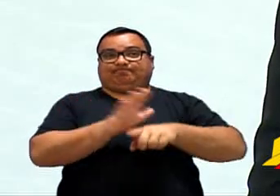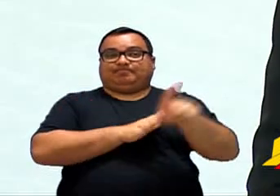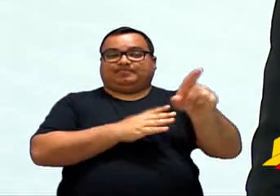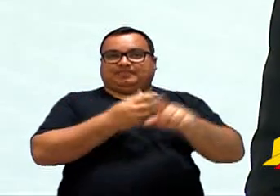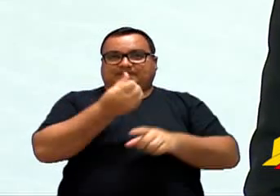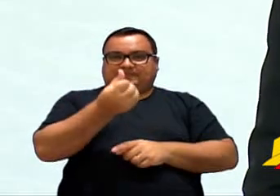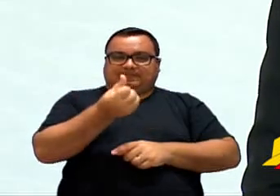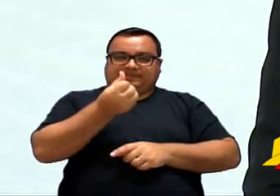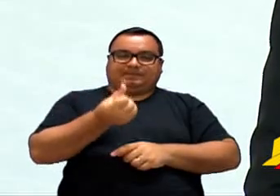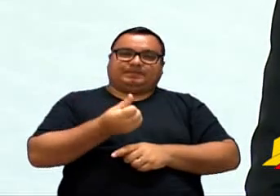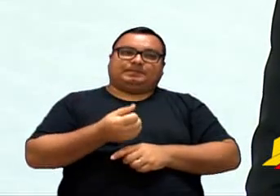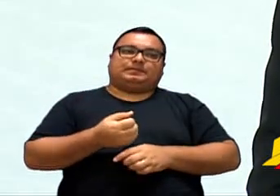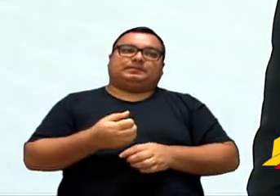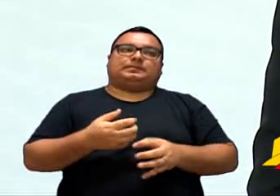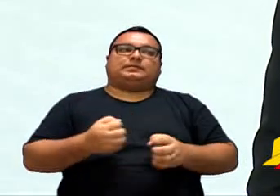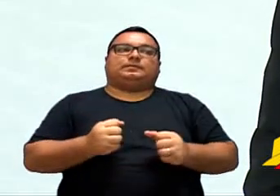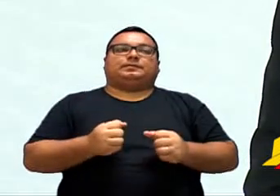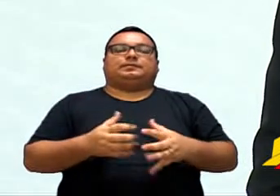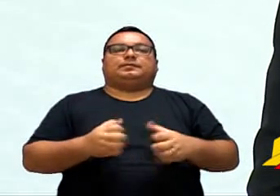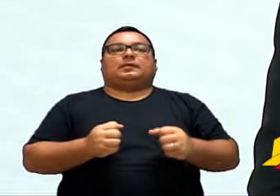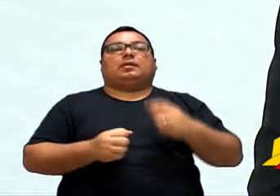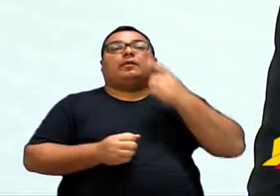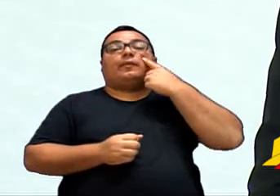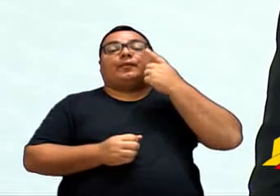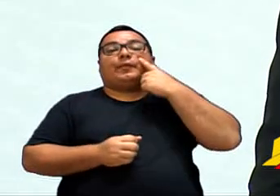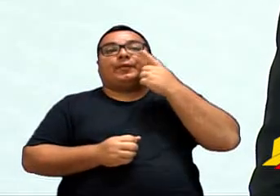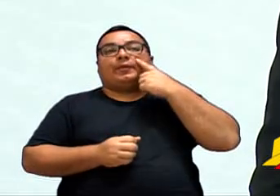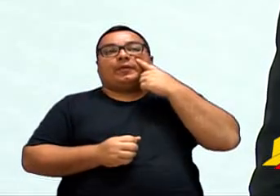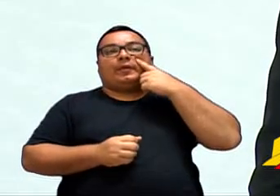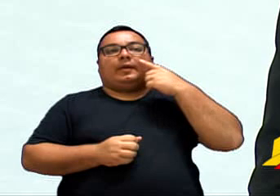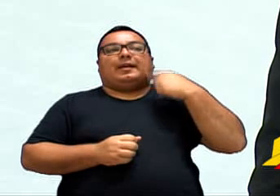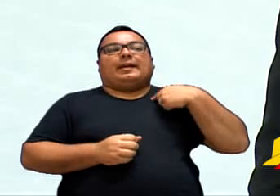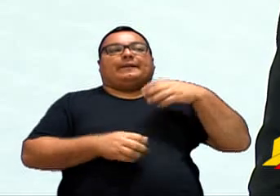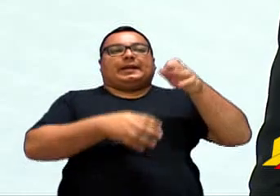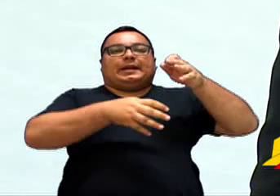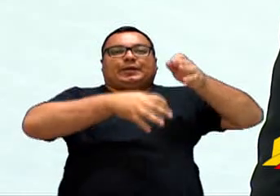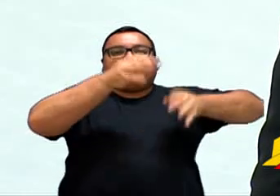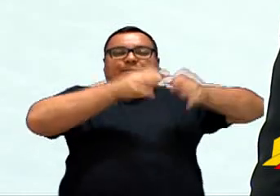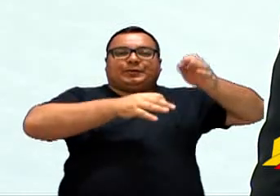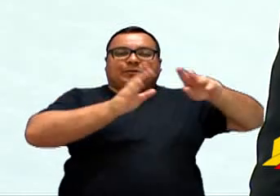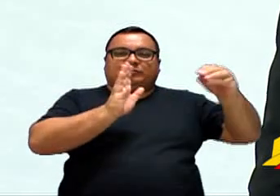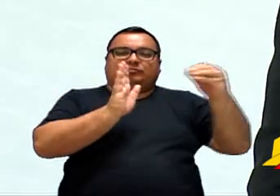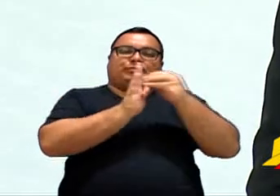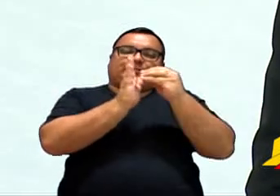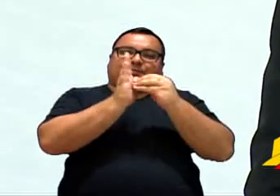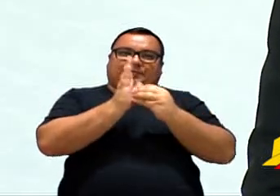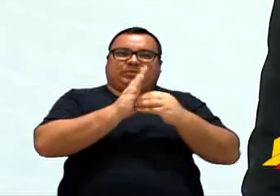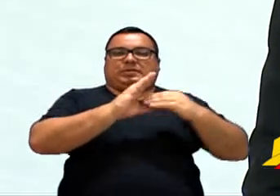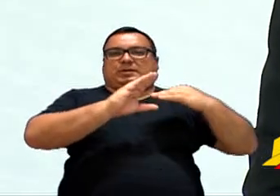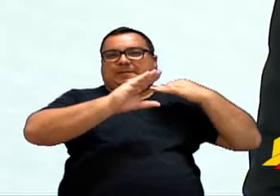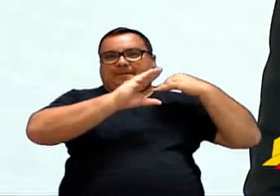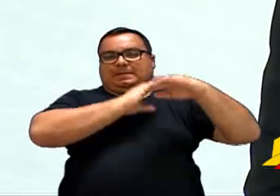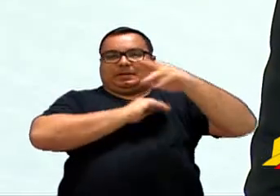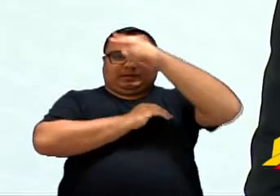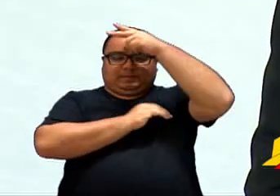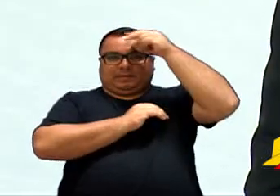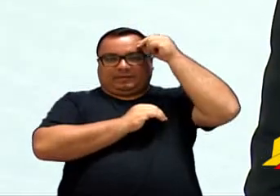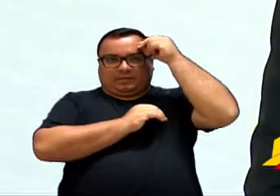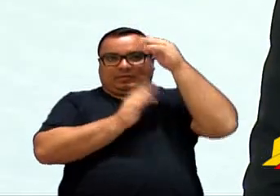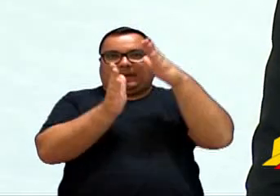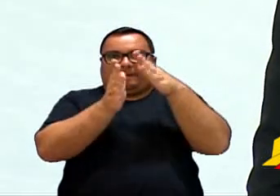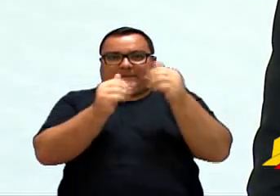saber em números, quantas judicializações foram encaminhadas à prefeitura para a realização do